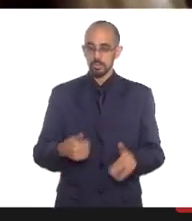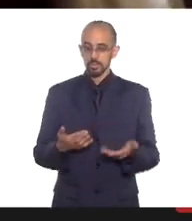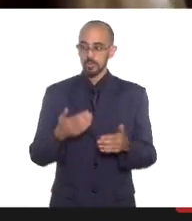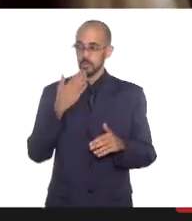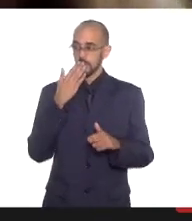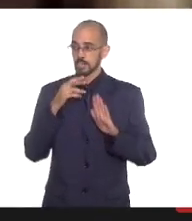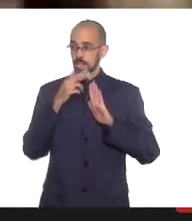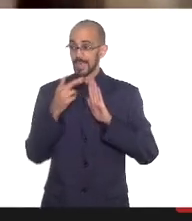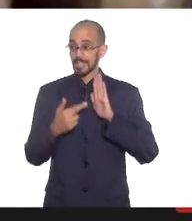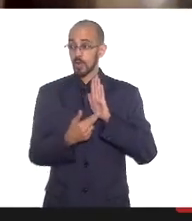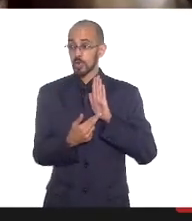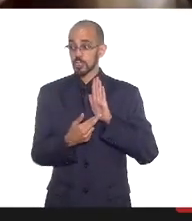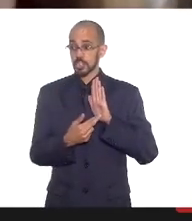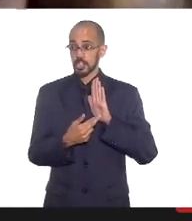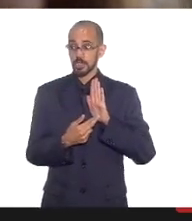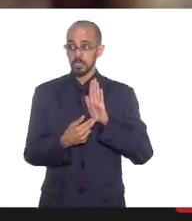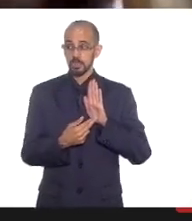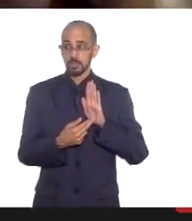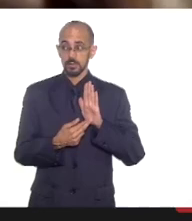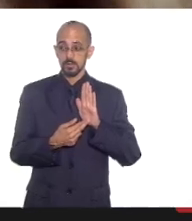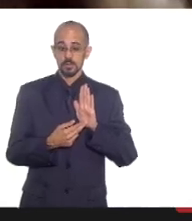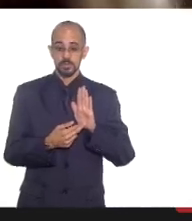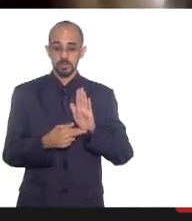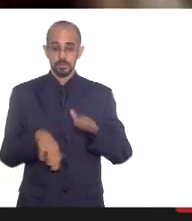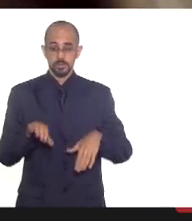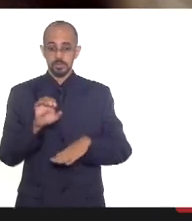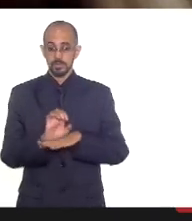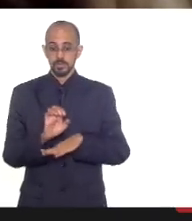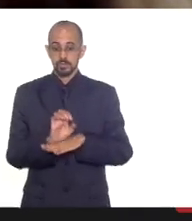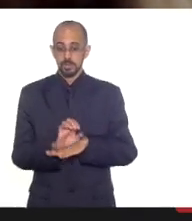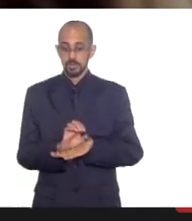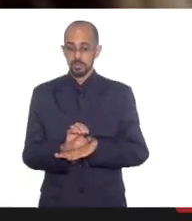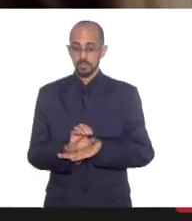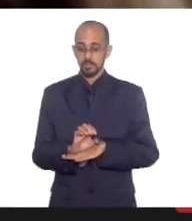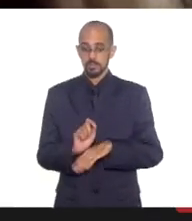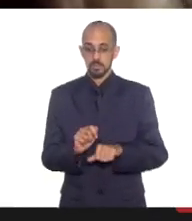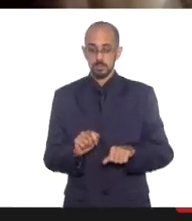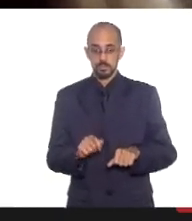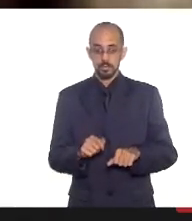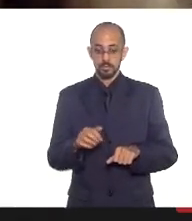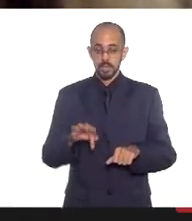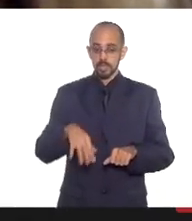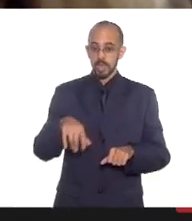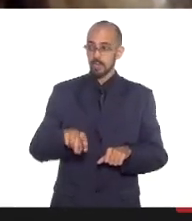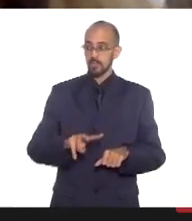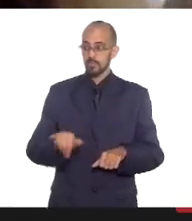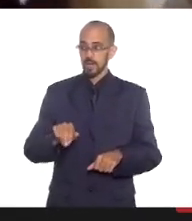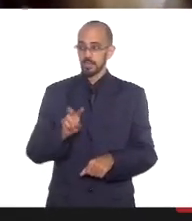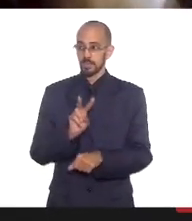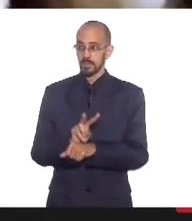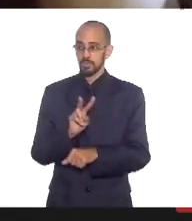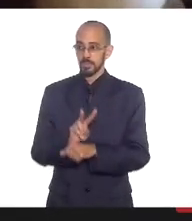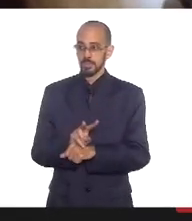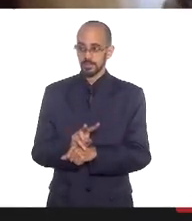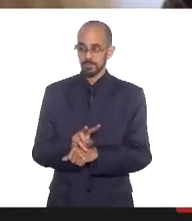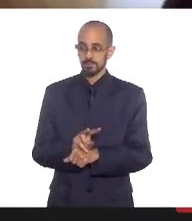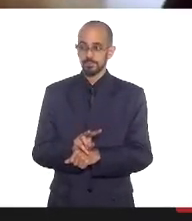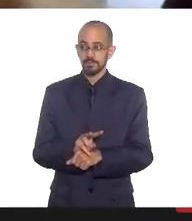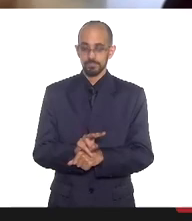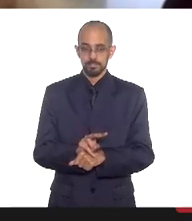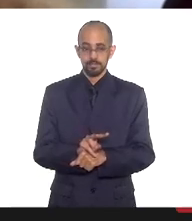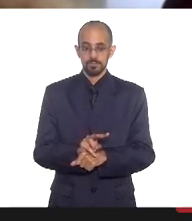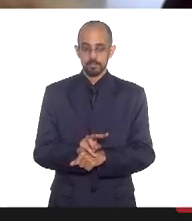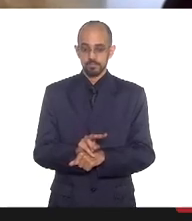prioridade quem vai morrer primeiro eu não sei o que caracterizaria